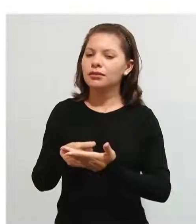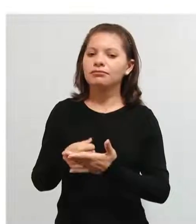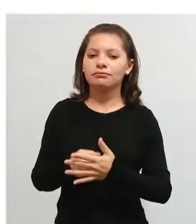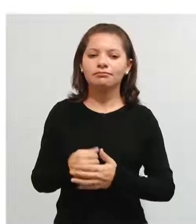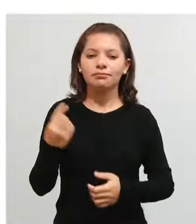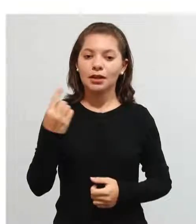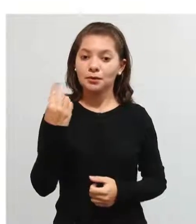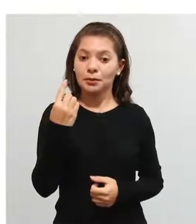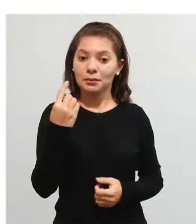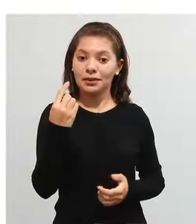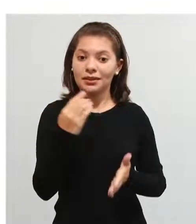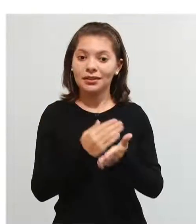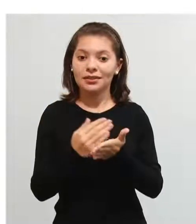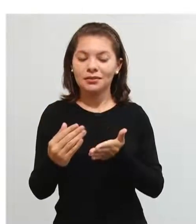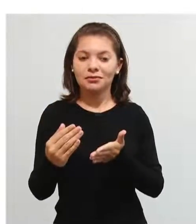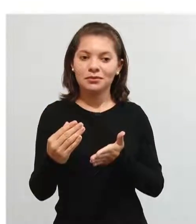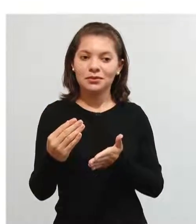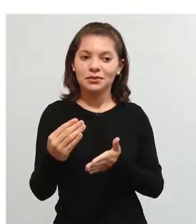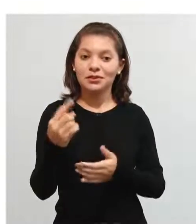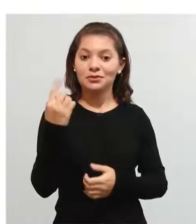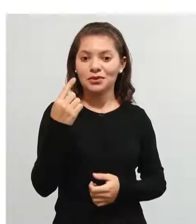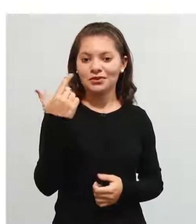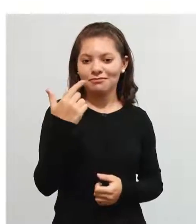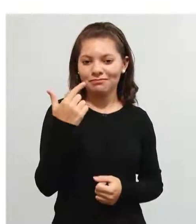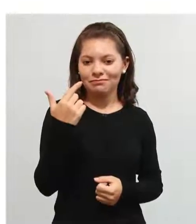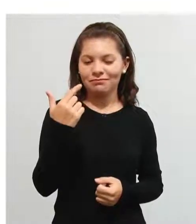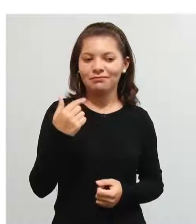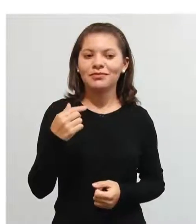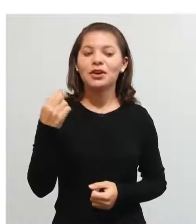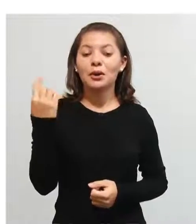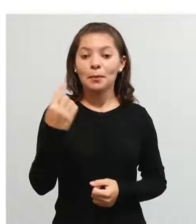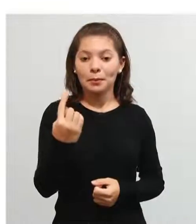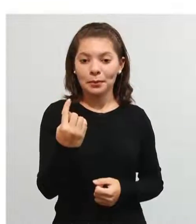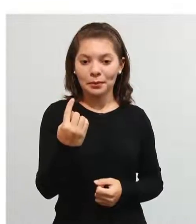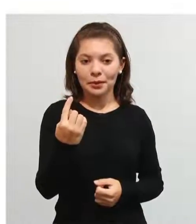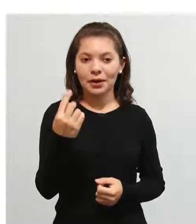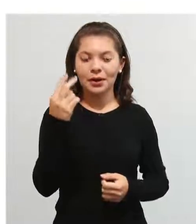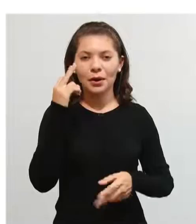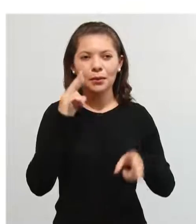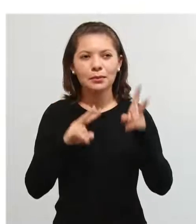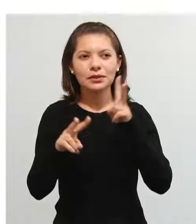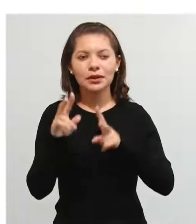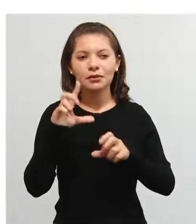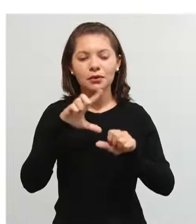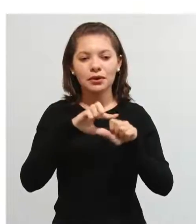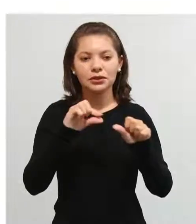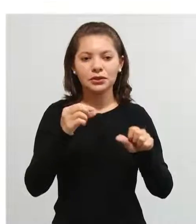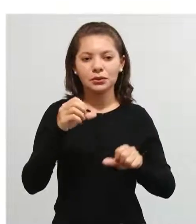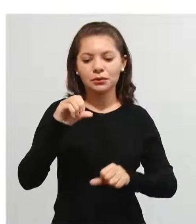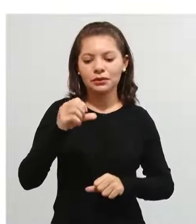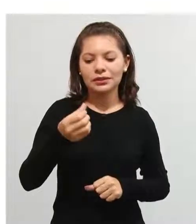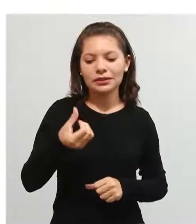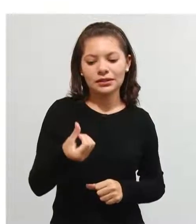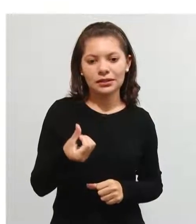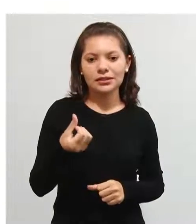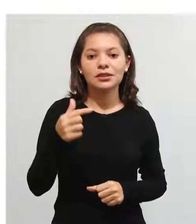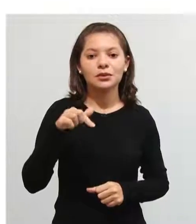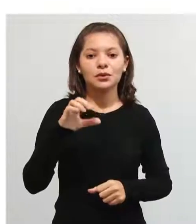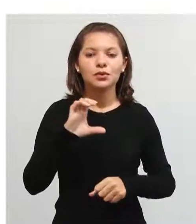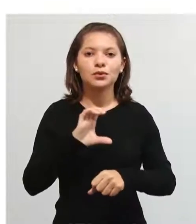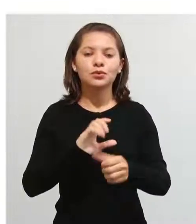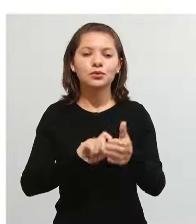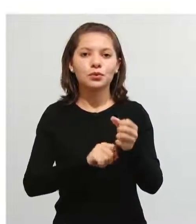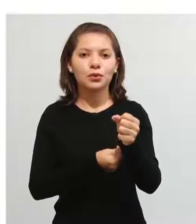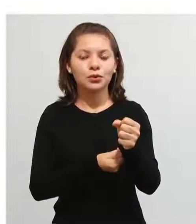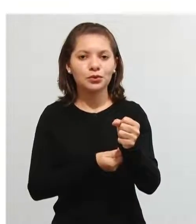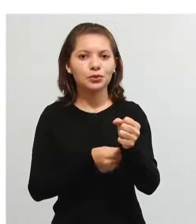em seguida, as fontes secundárias. Fontes primárias, observem o artigo 96 do nosso Código Tributário